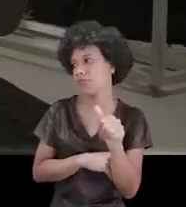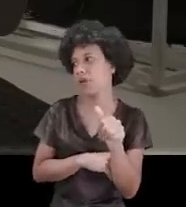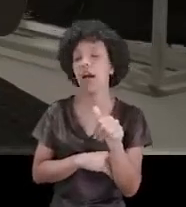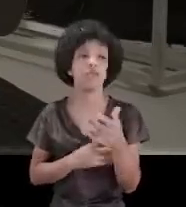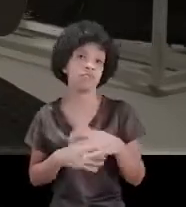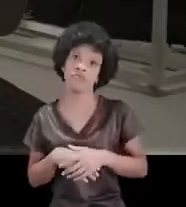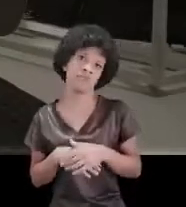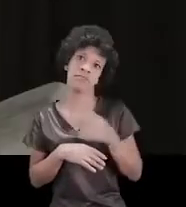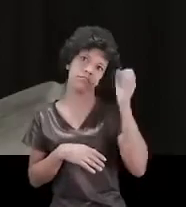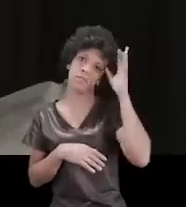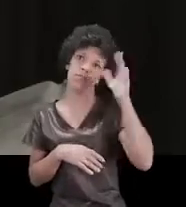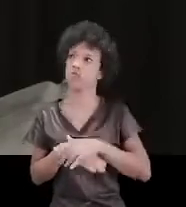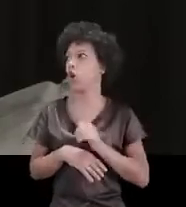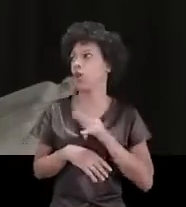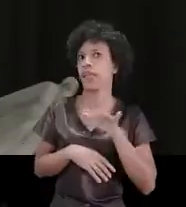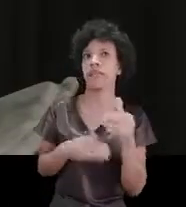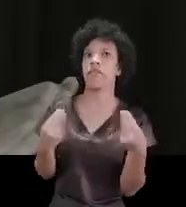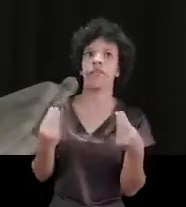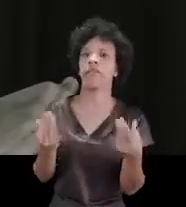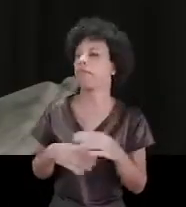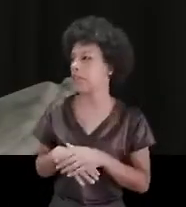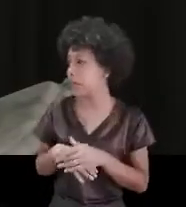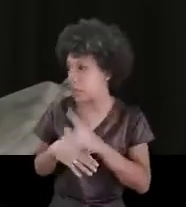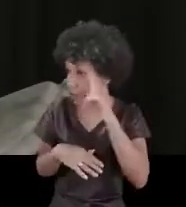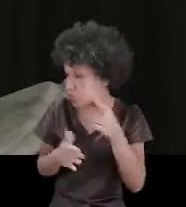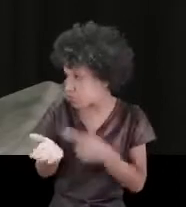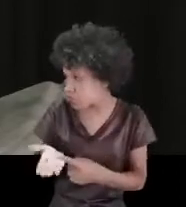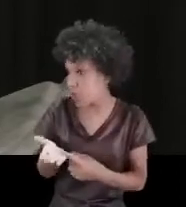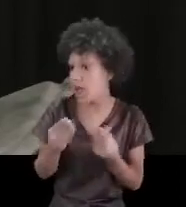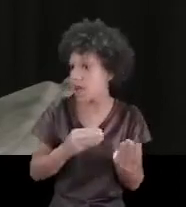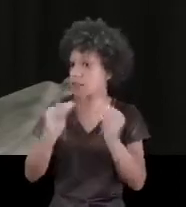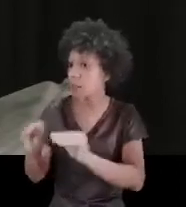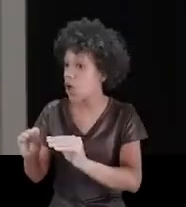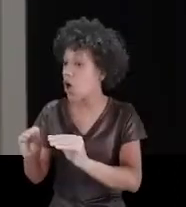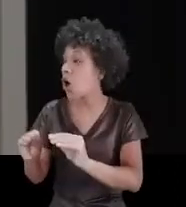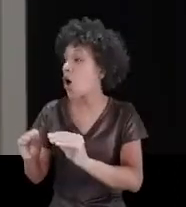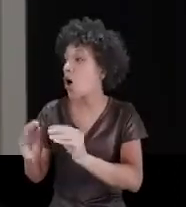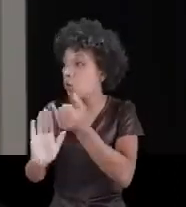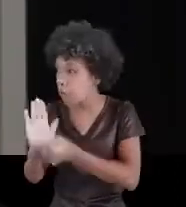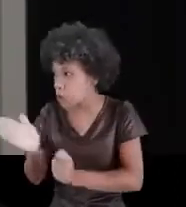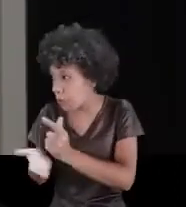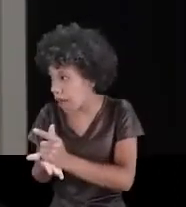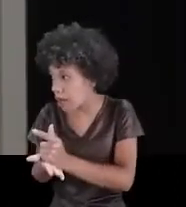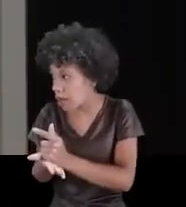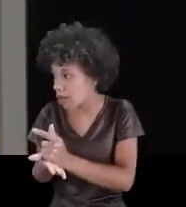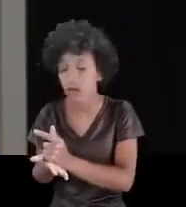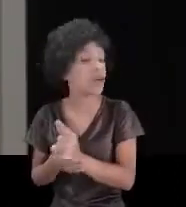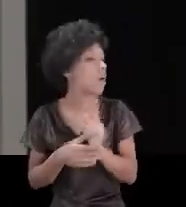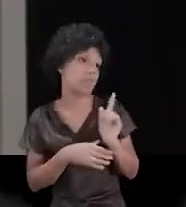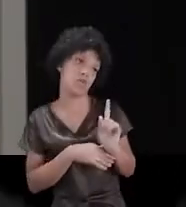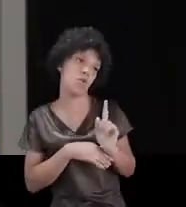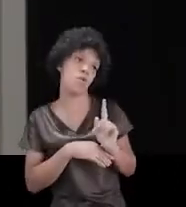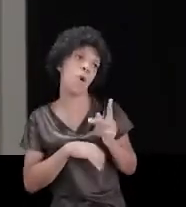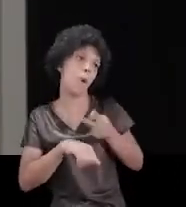cara entendi e aí o cara no mesmo dia ele te deposita com ou sem o imposto o prêmio já